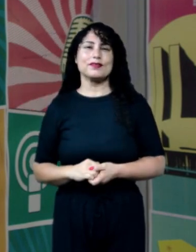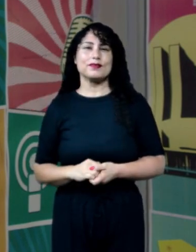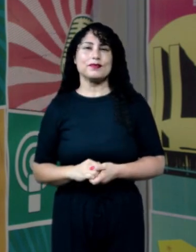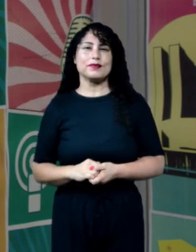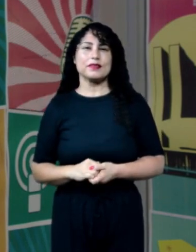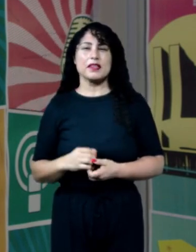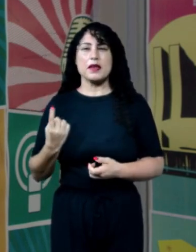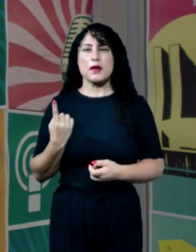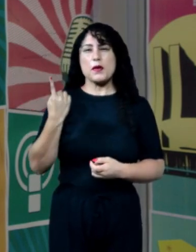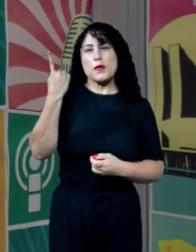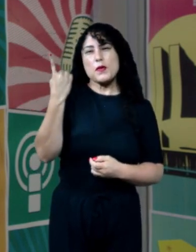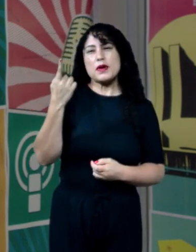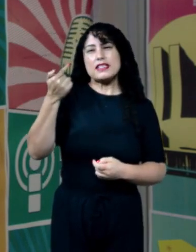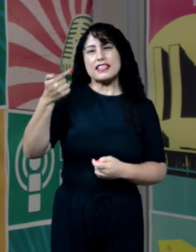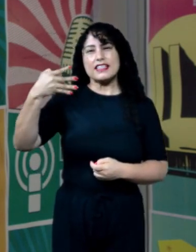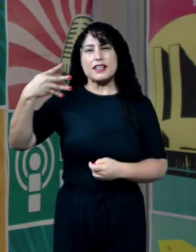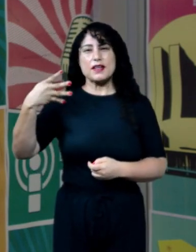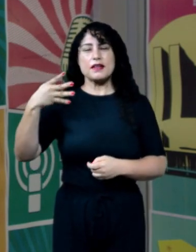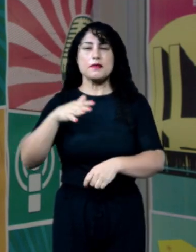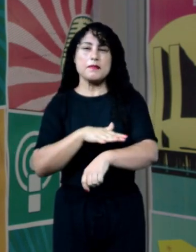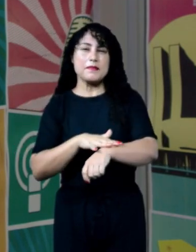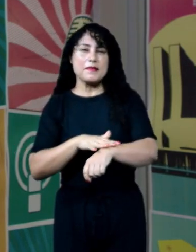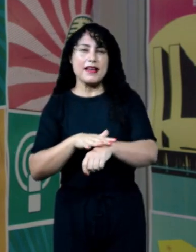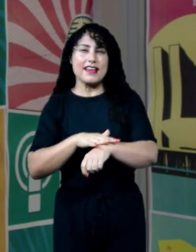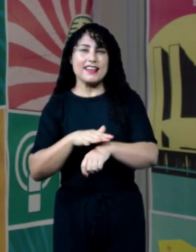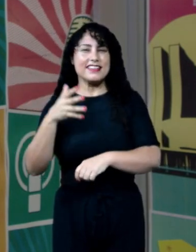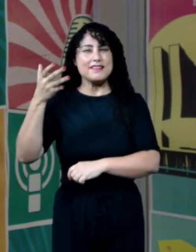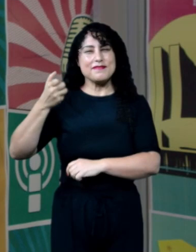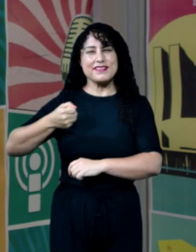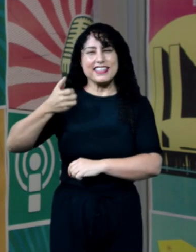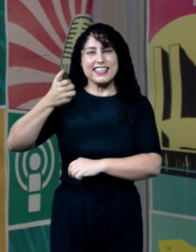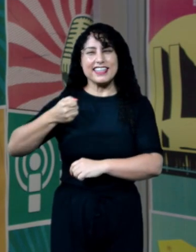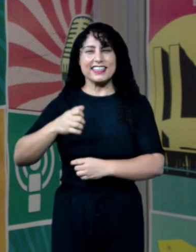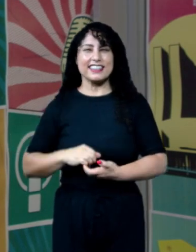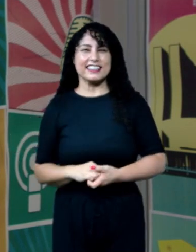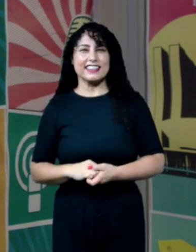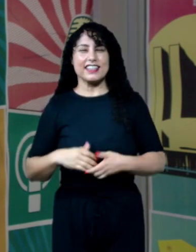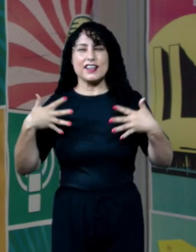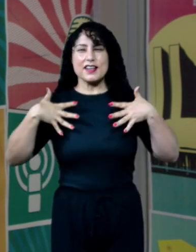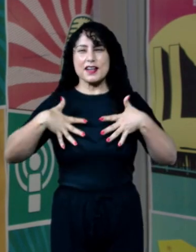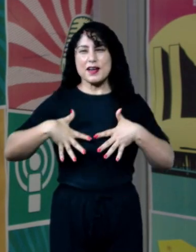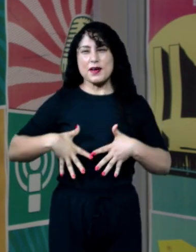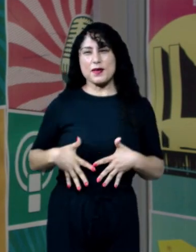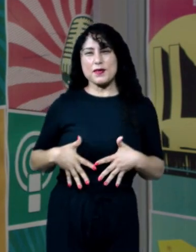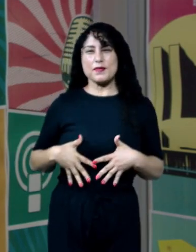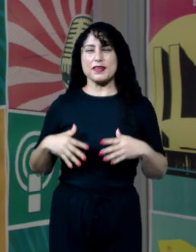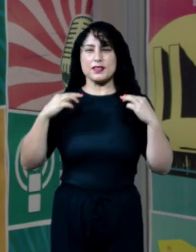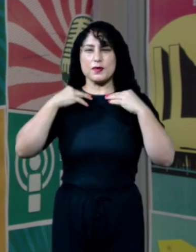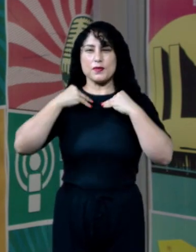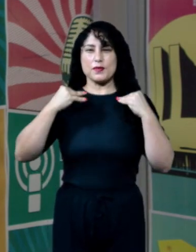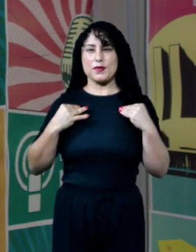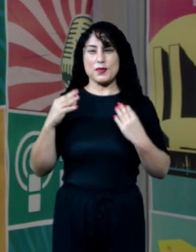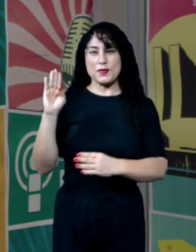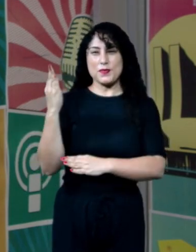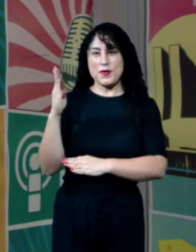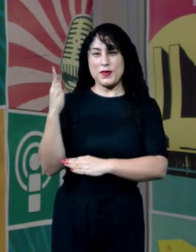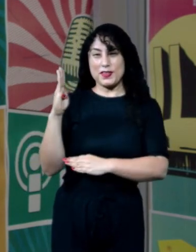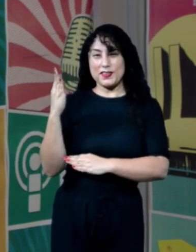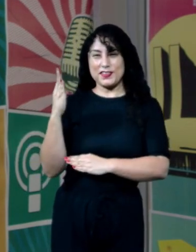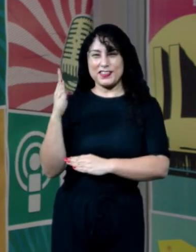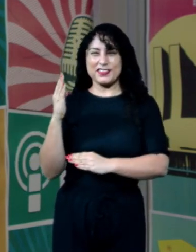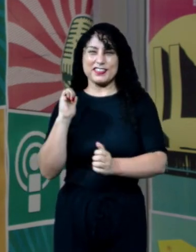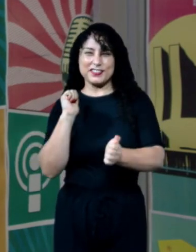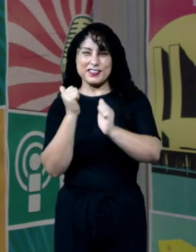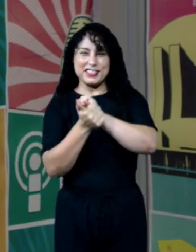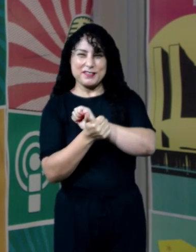tenho 1,74 m, tenho pele branca, estou usando uma camisa polo do Botafogo de Futebol e